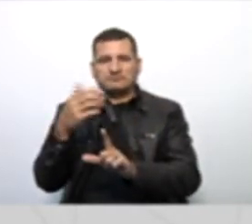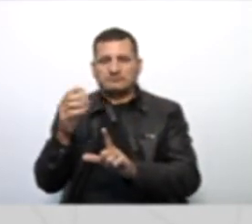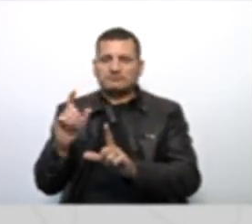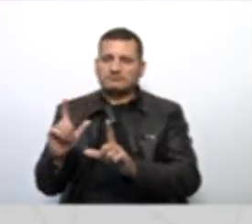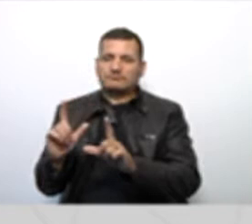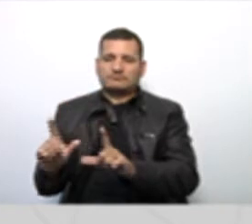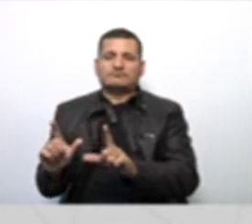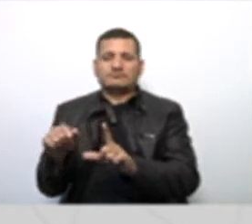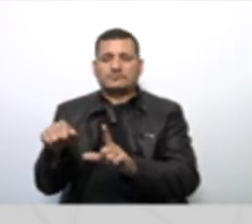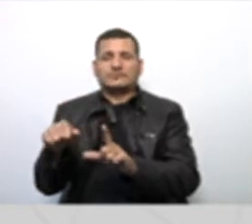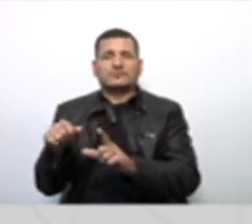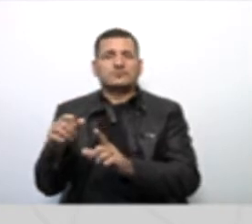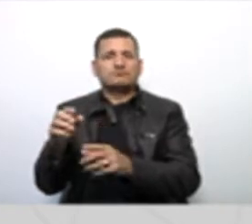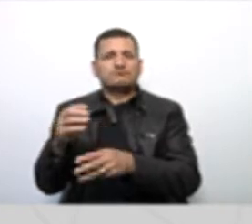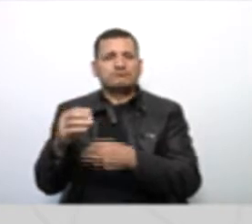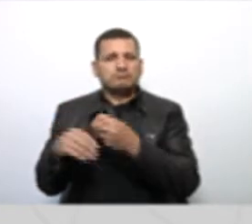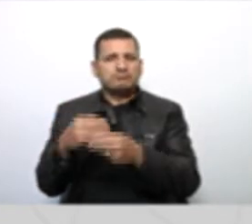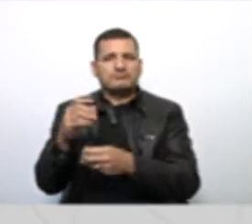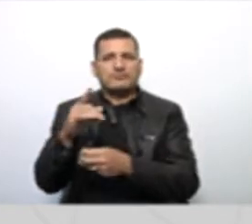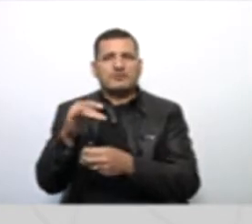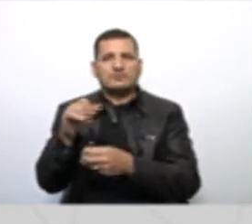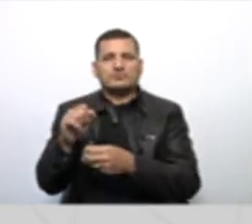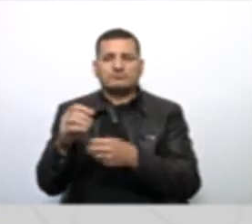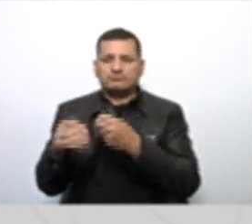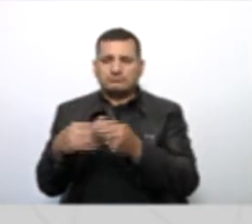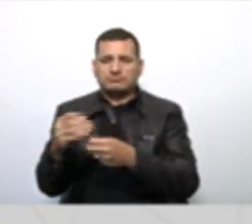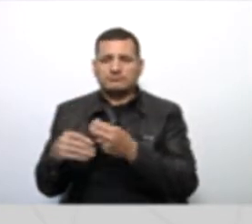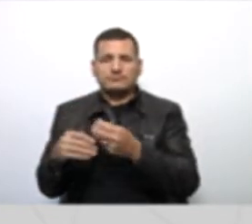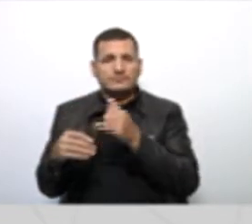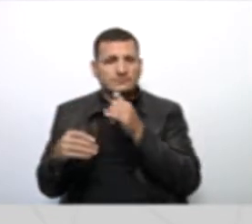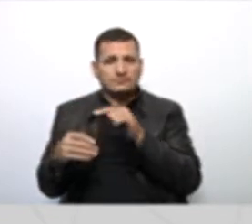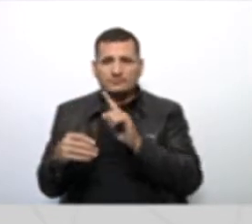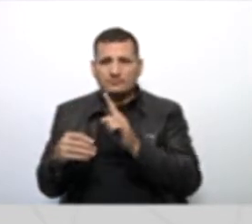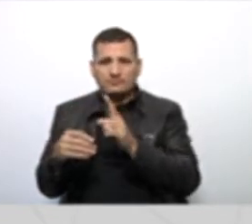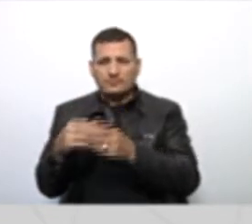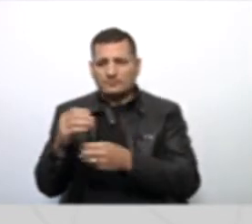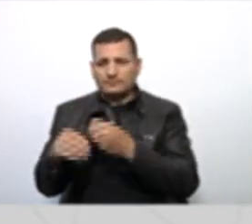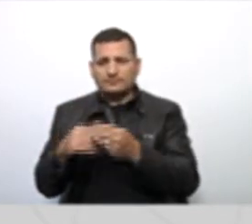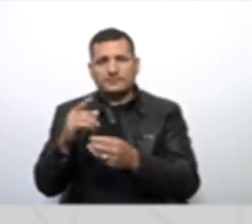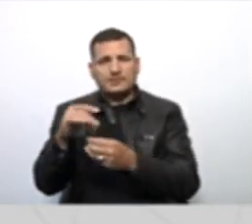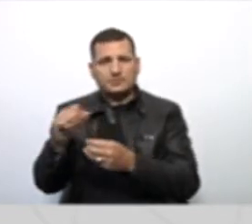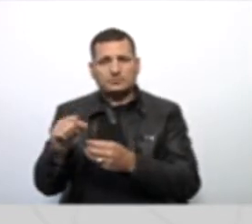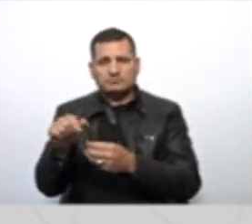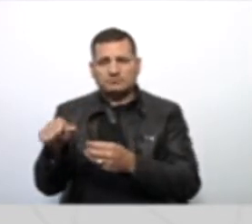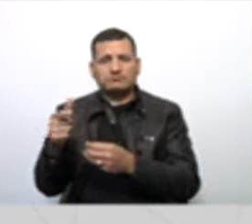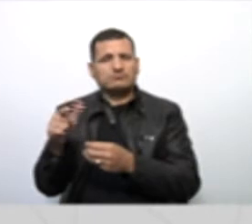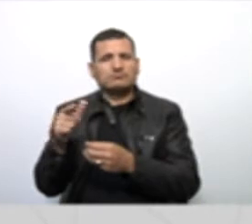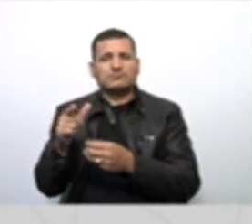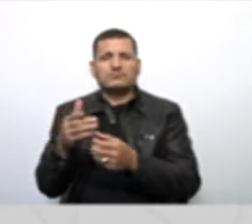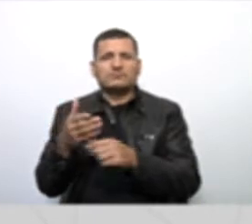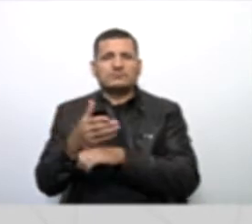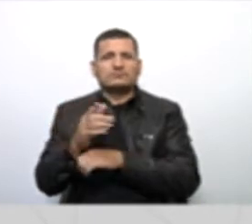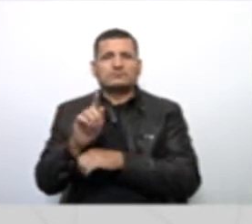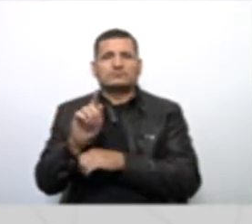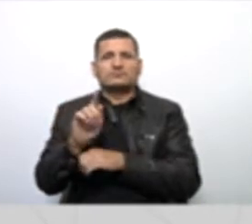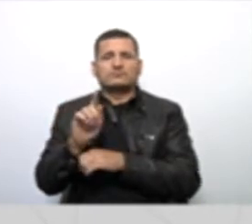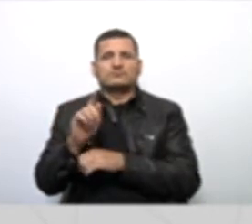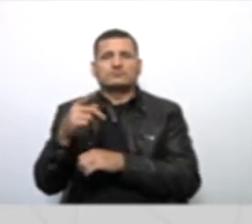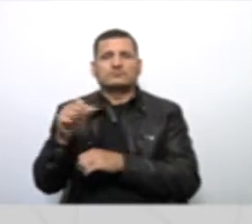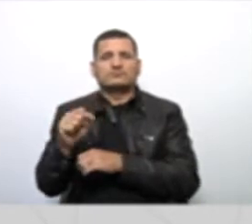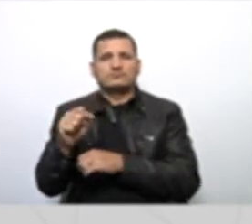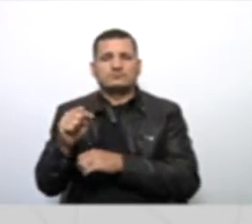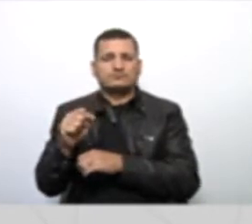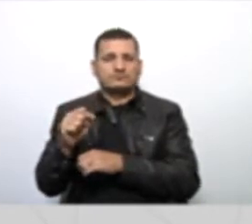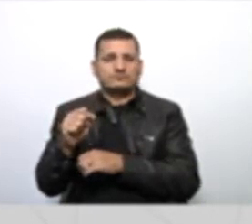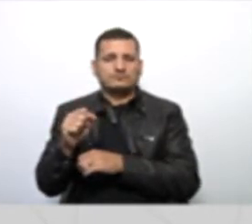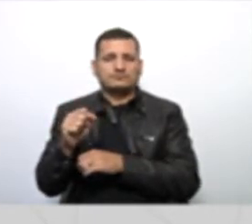Que ele também processa dados. Porque se ele não processasse dados, não tinham acesso ao GPS, né, professor? Não tinham